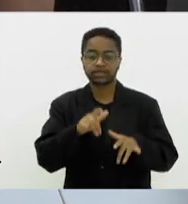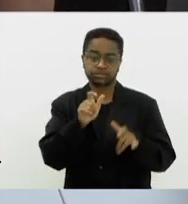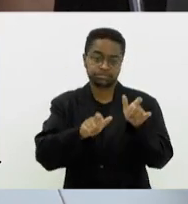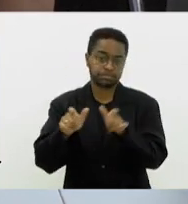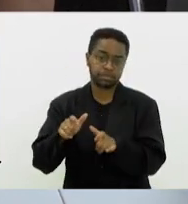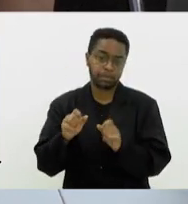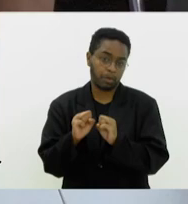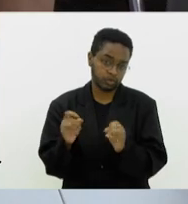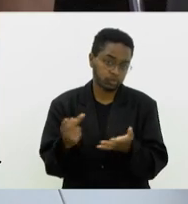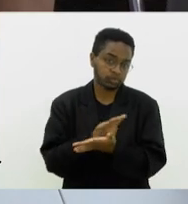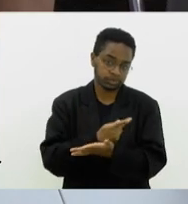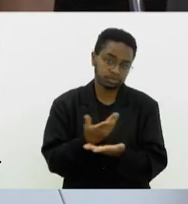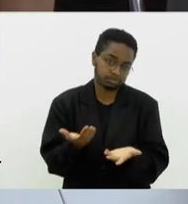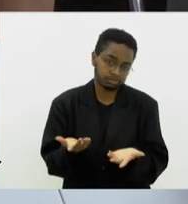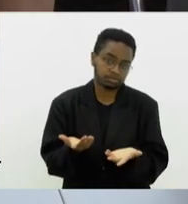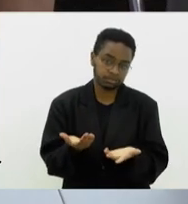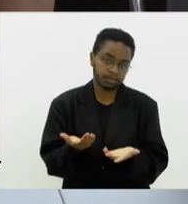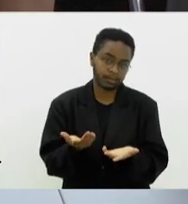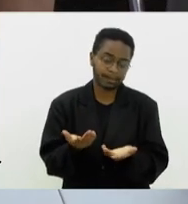Está sujeito.